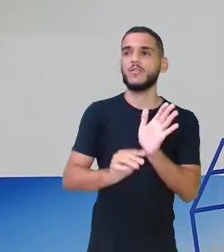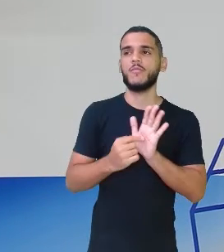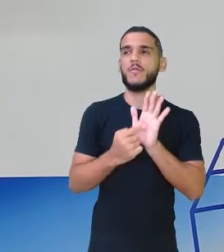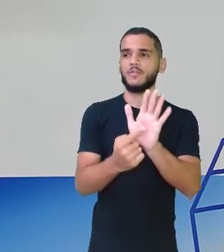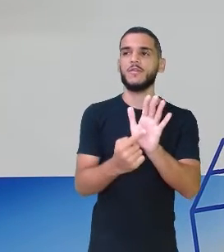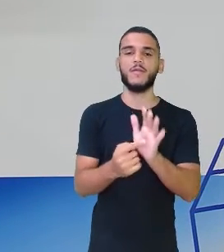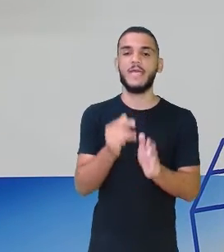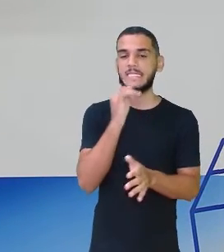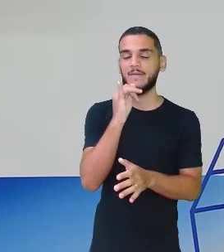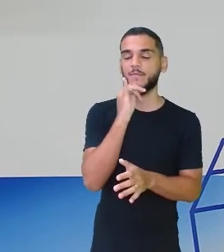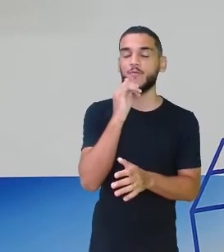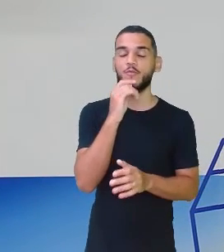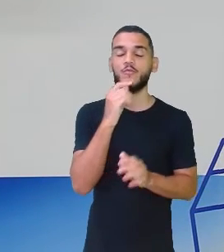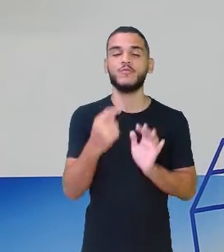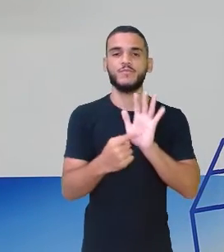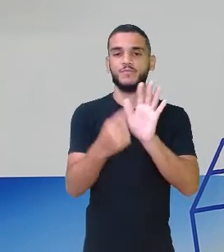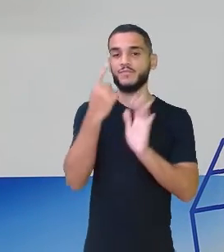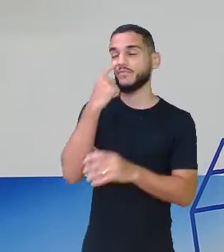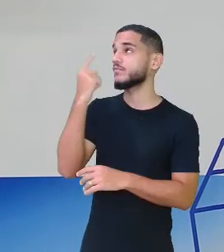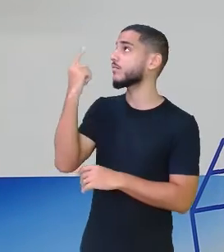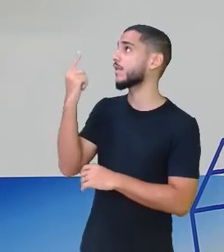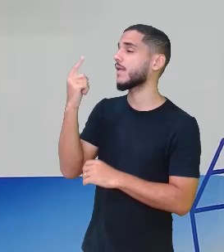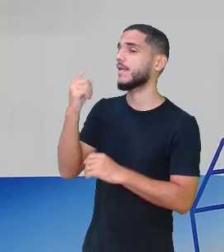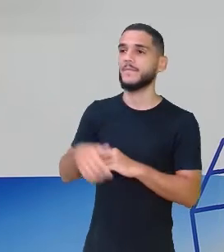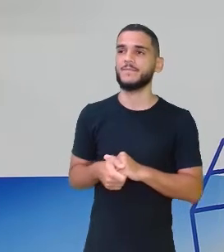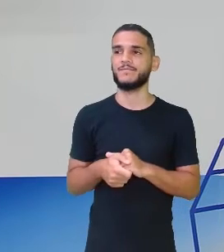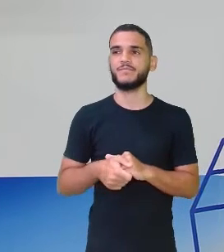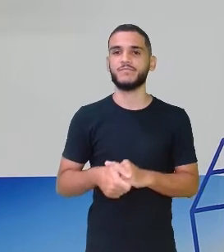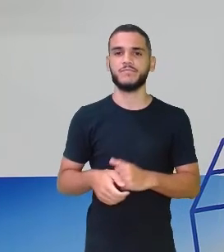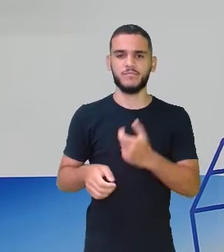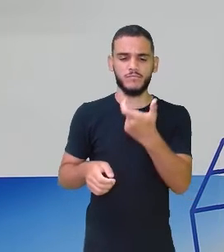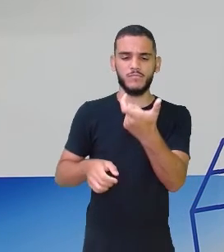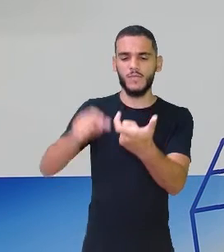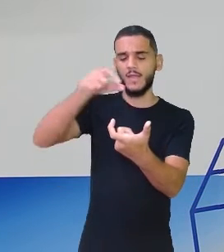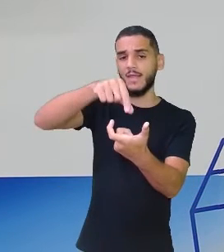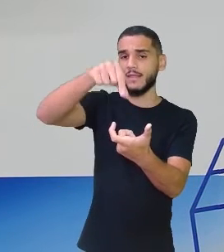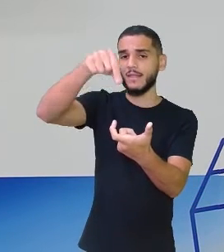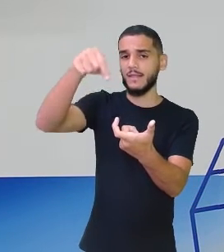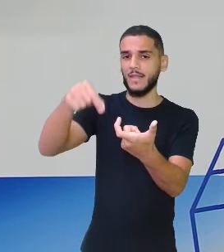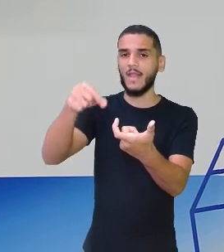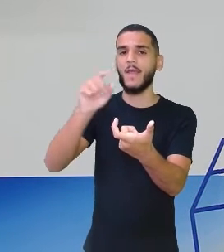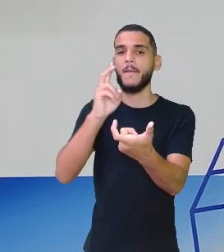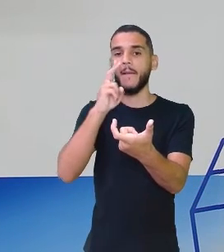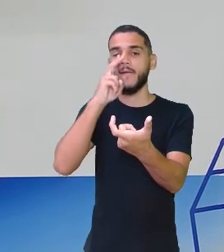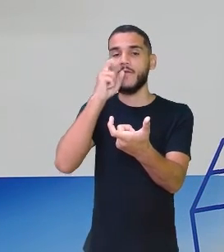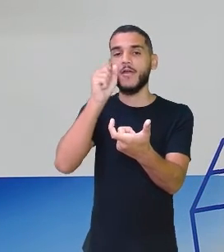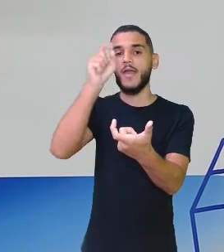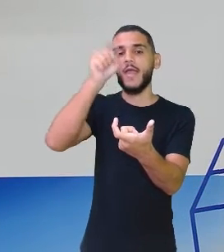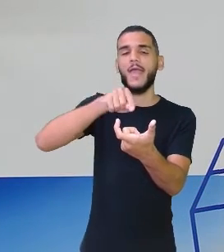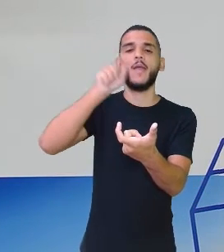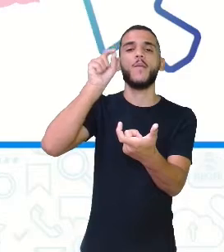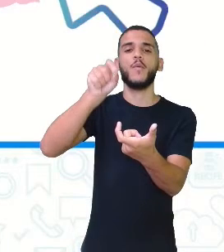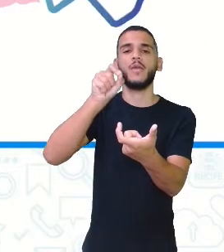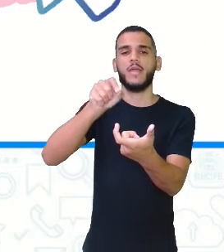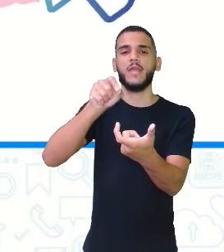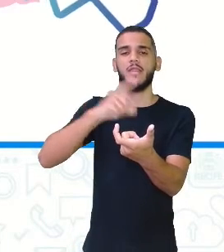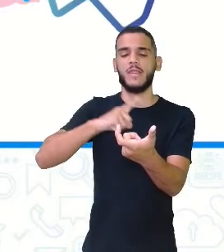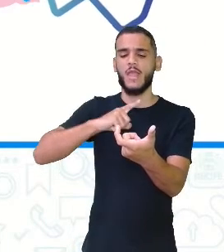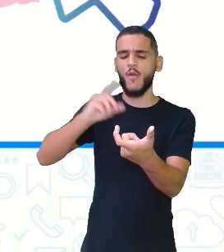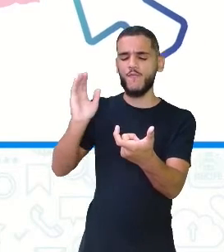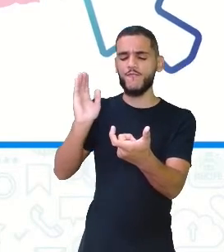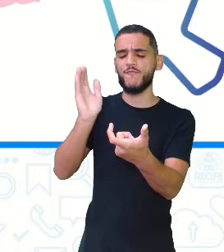no enunciado. A sílaba tônica é a sílaba emitida com mais